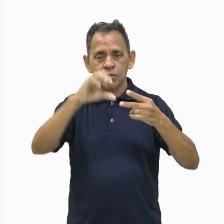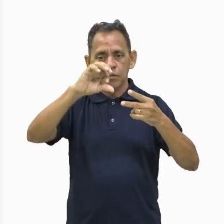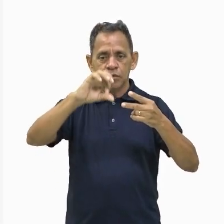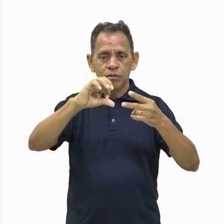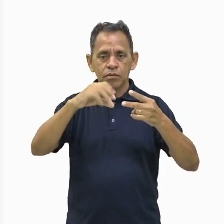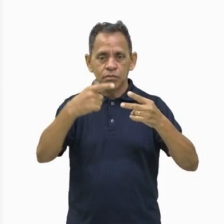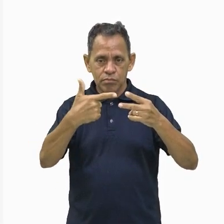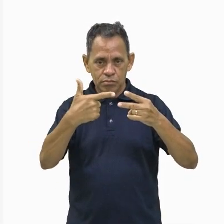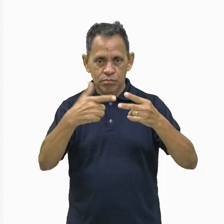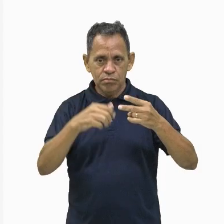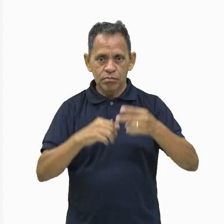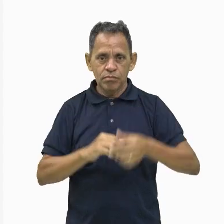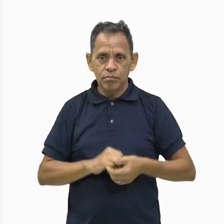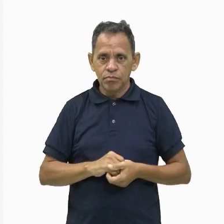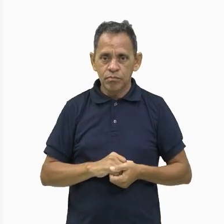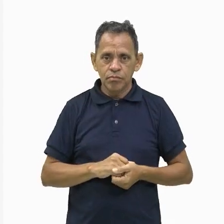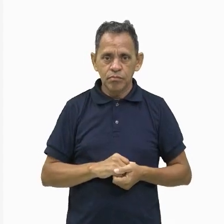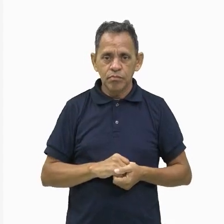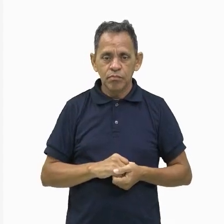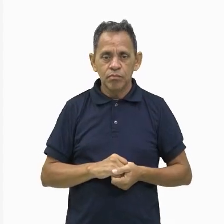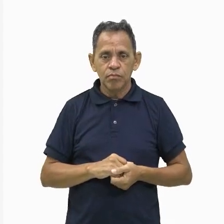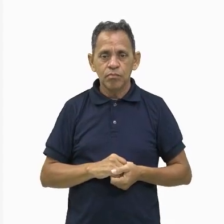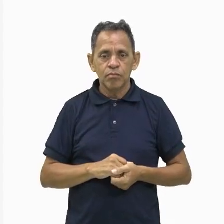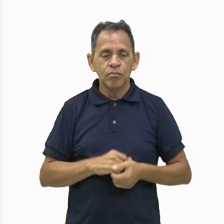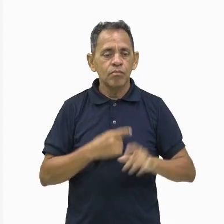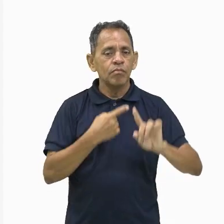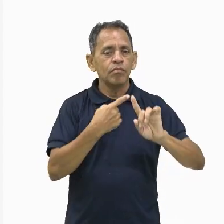0,92. Então, vezes